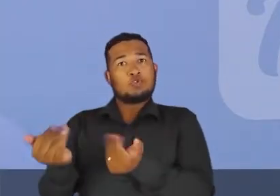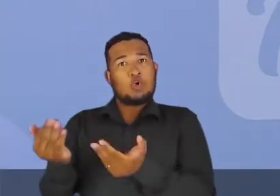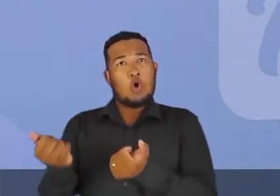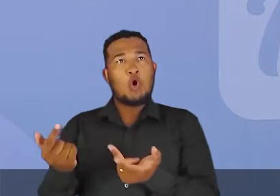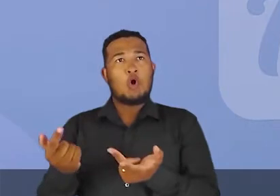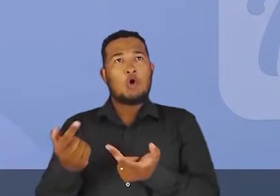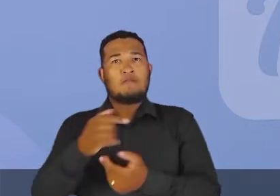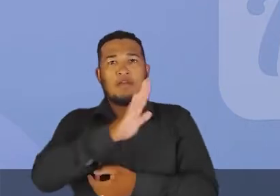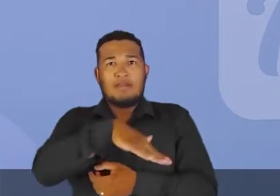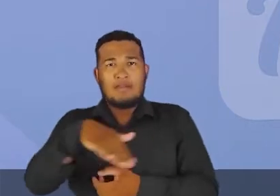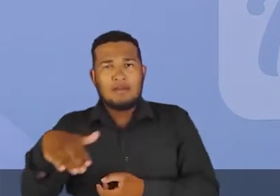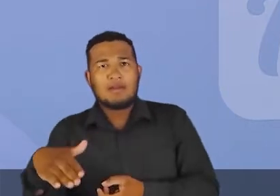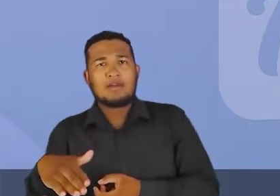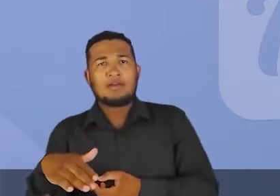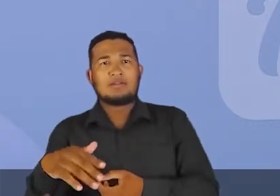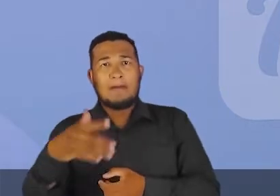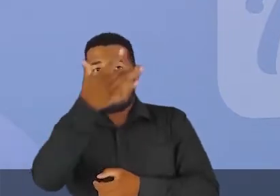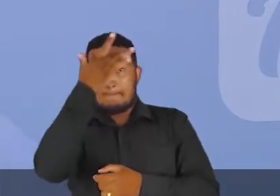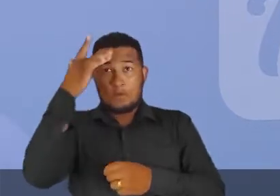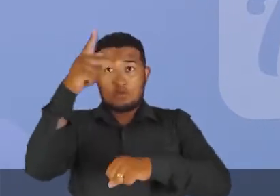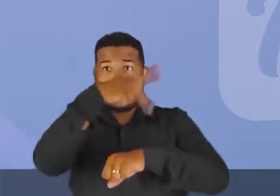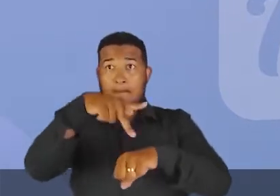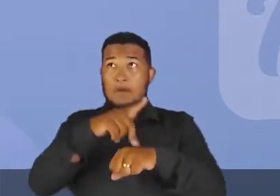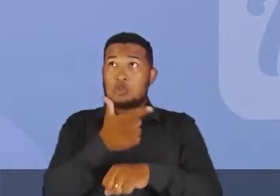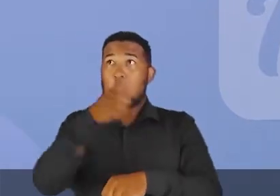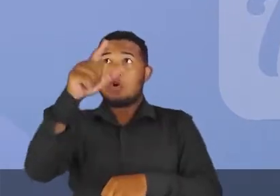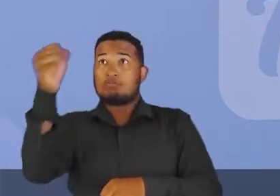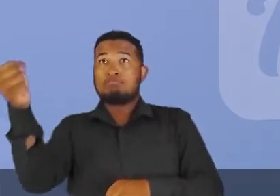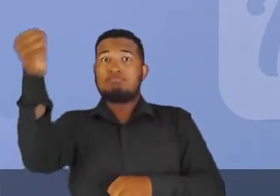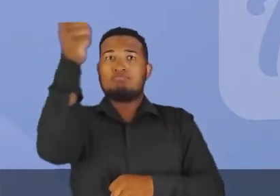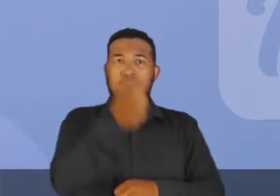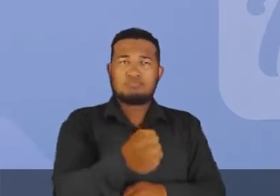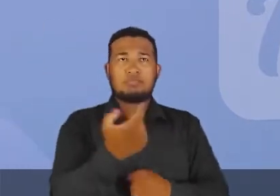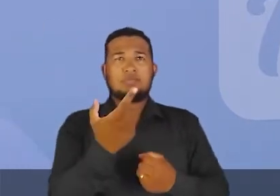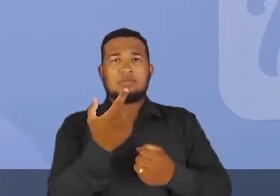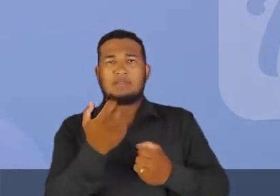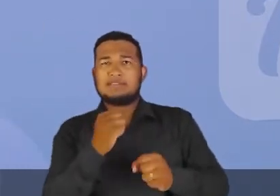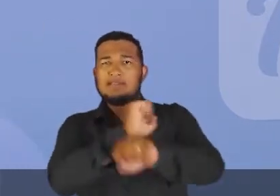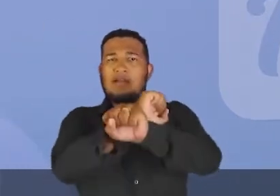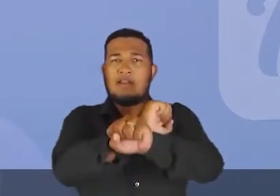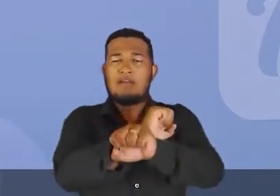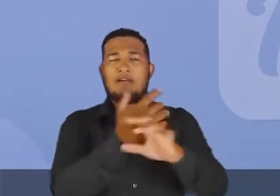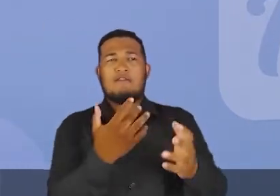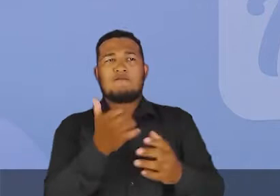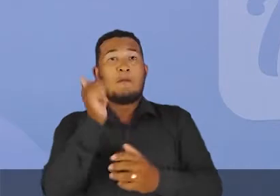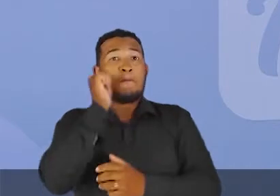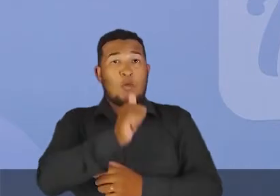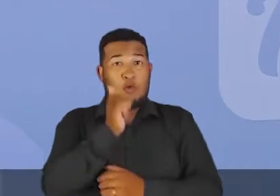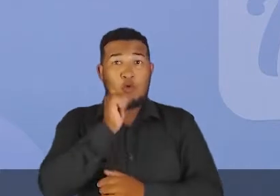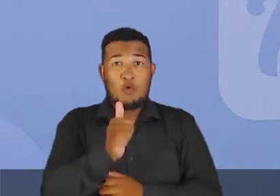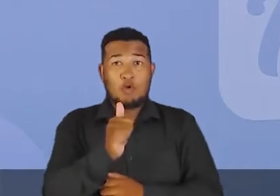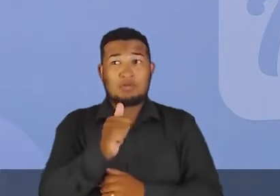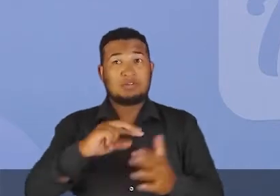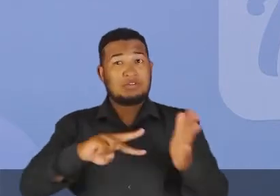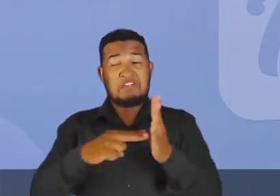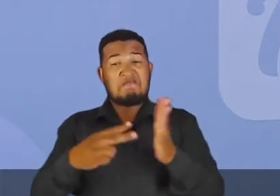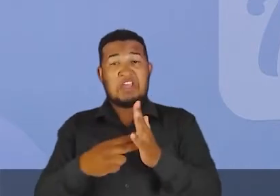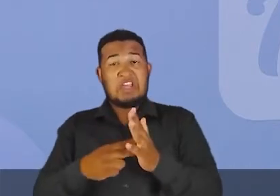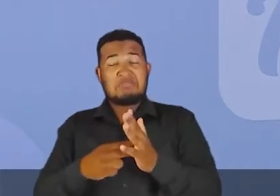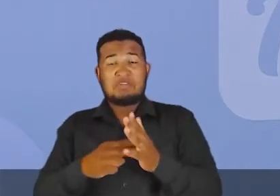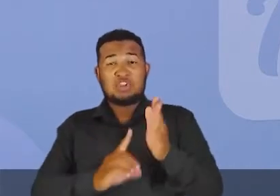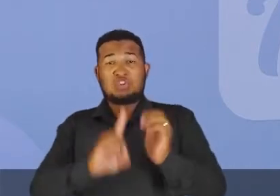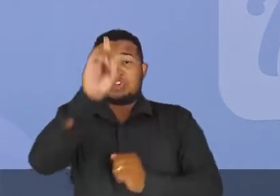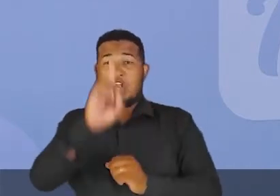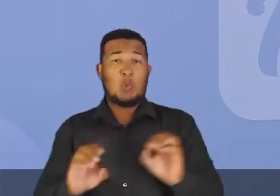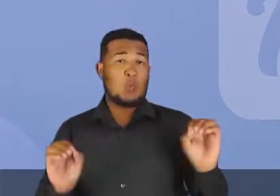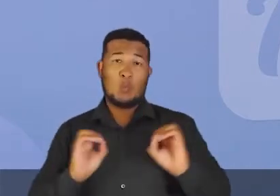as crianças, com os estrangeiros, com os escravos, com as mulheres? Eles estavam à margem,